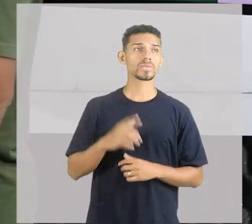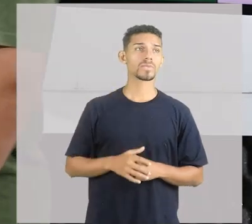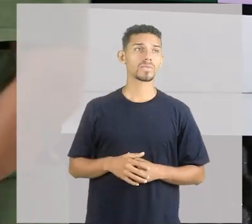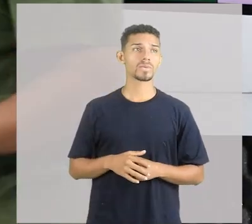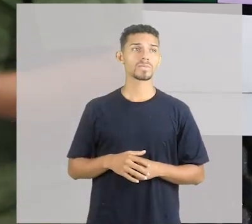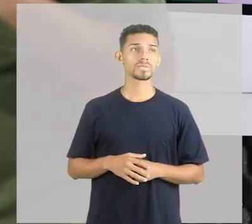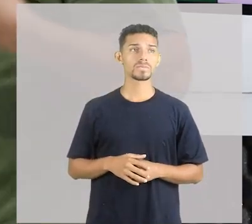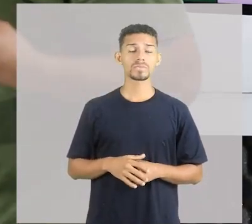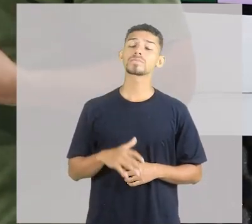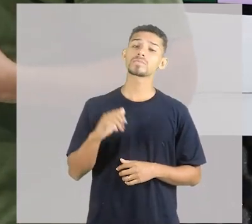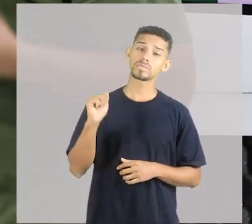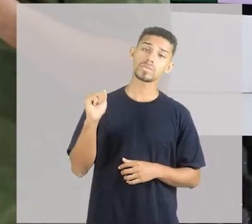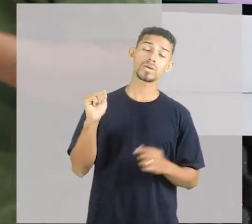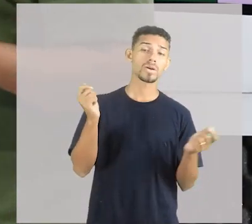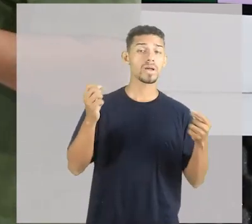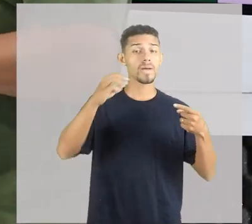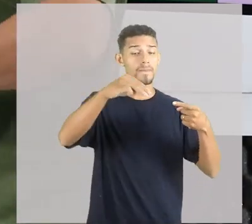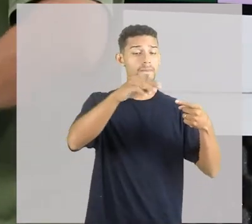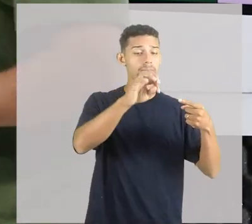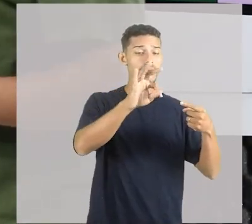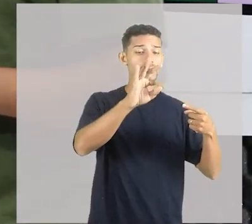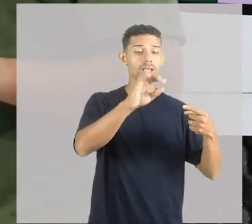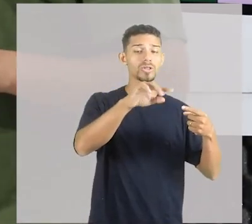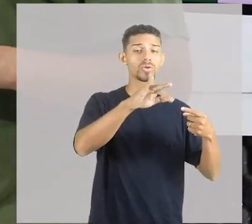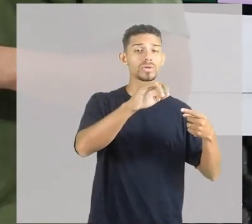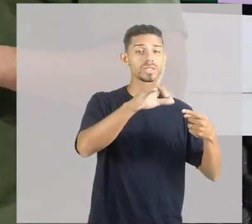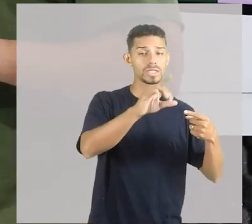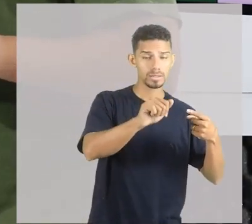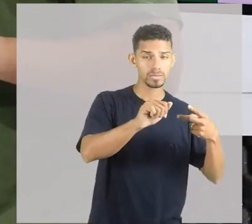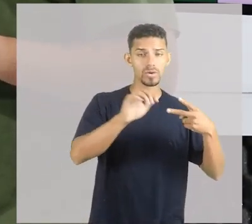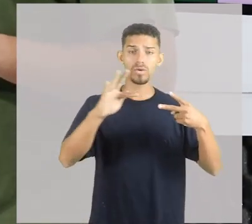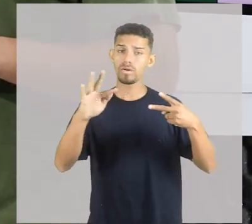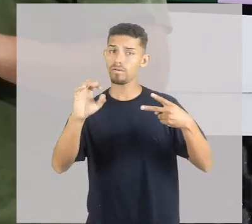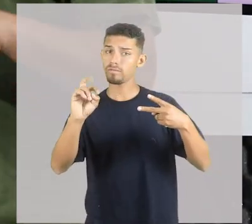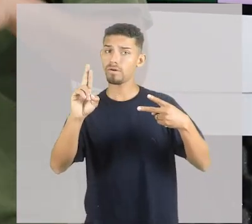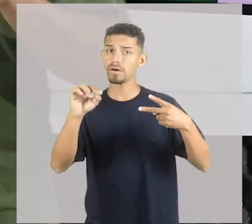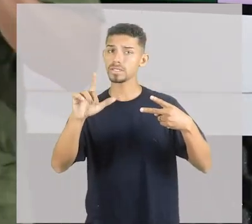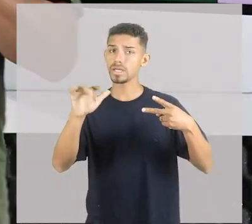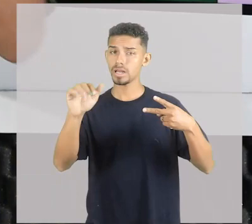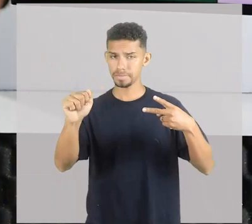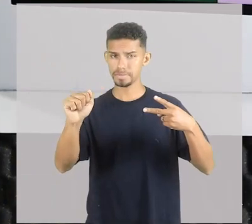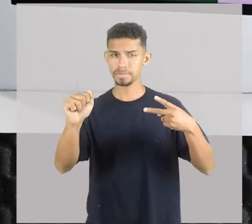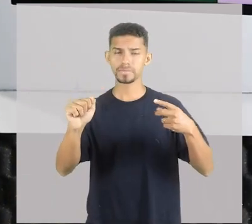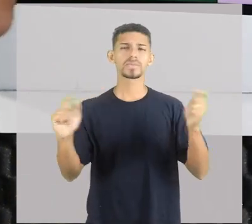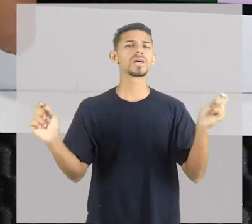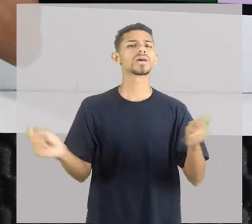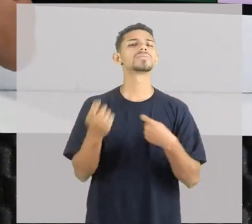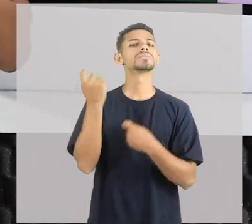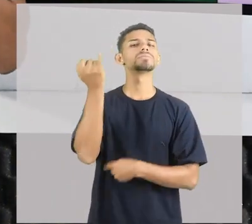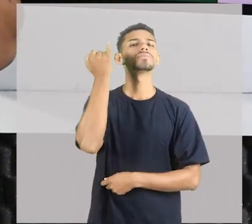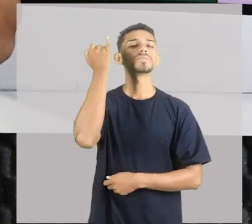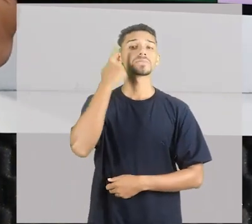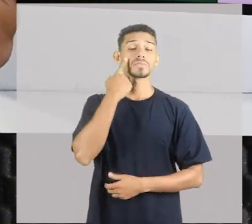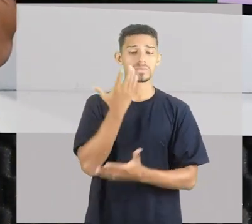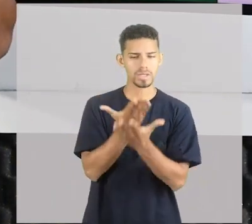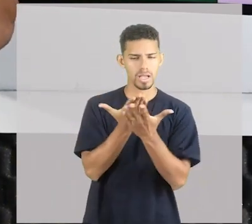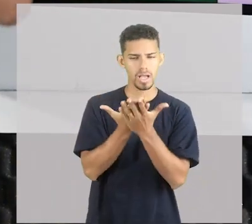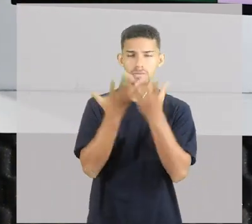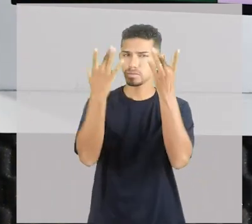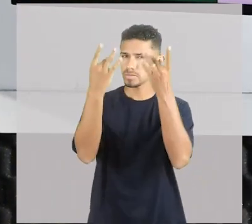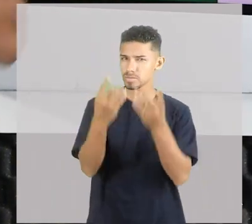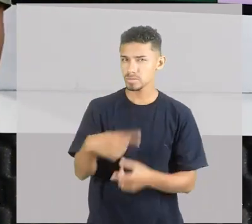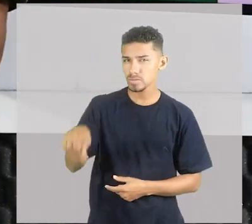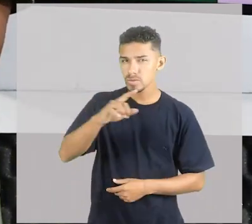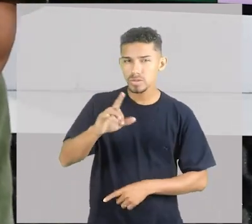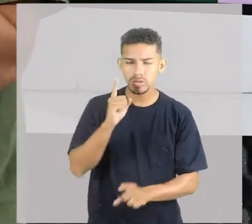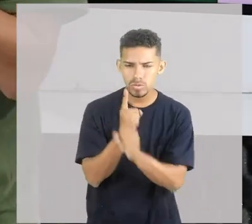Metanoila ou formila é o grupo funcional que caracteriza os aldeídos. É importante que essa aula é uma aula apenas para que